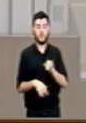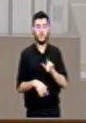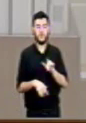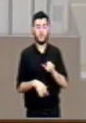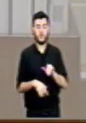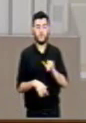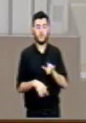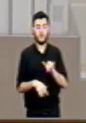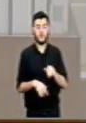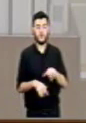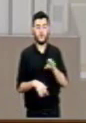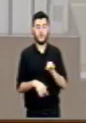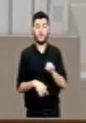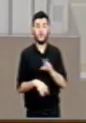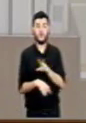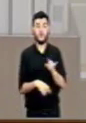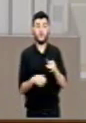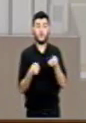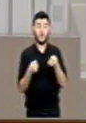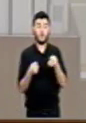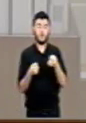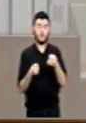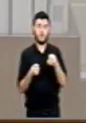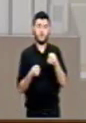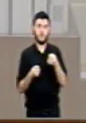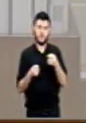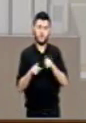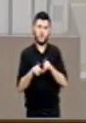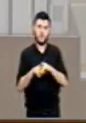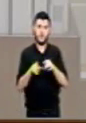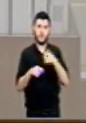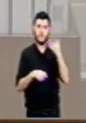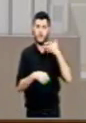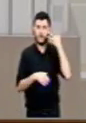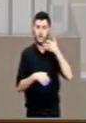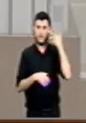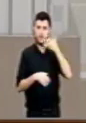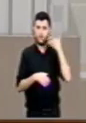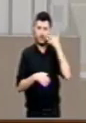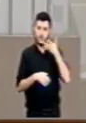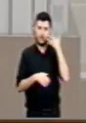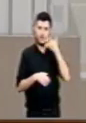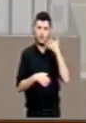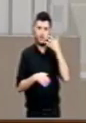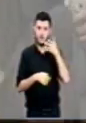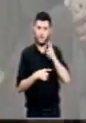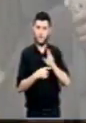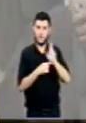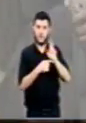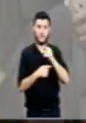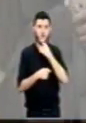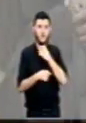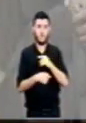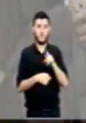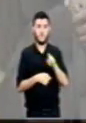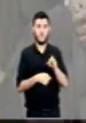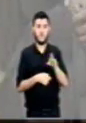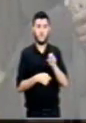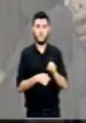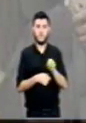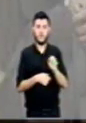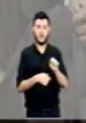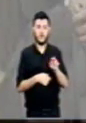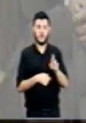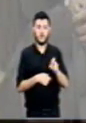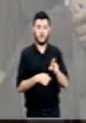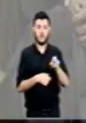falará pelo assistente Pedro Ricardo Araújo, no tempo regimental de 10 minutos. Muito obrigado, senhor presidente,